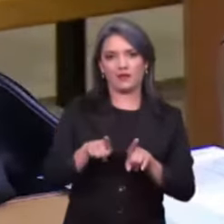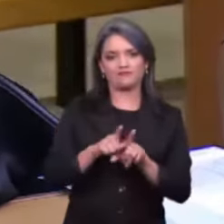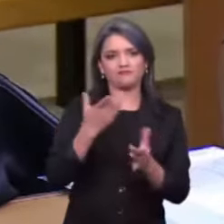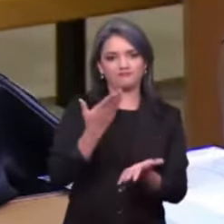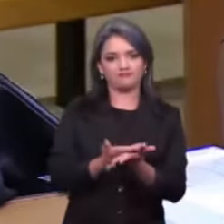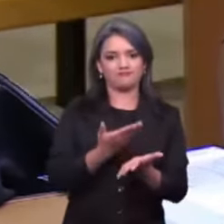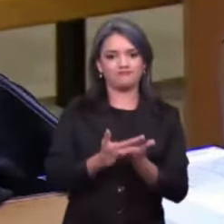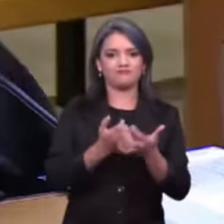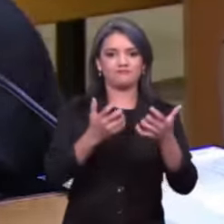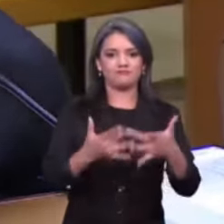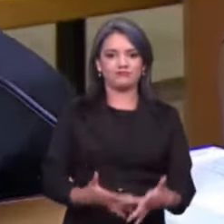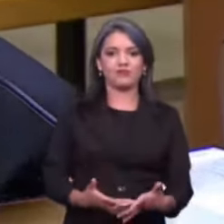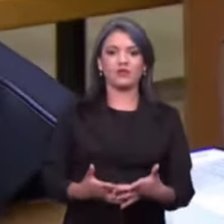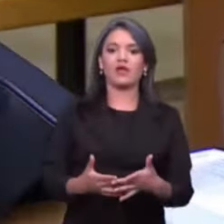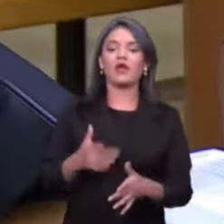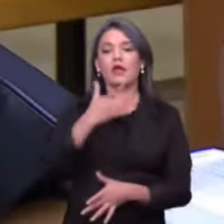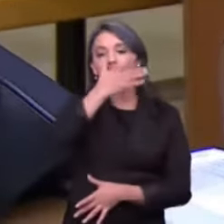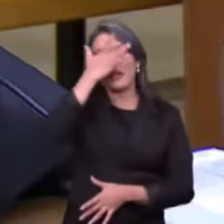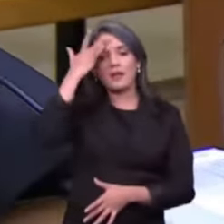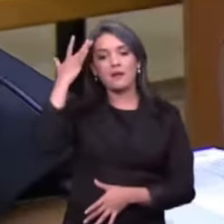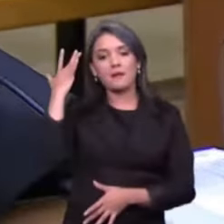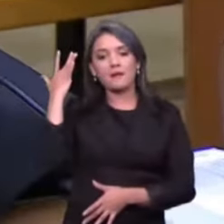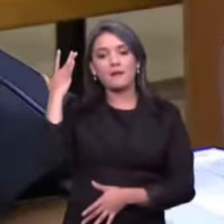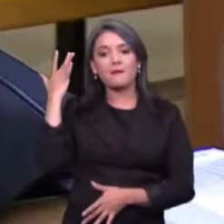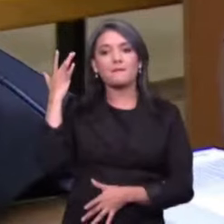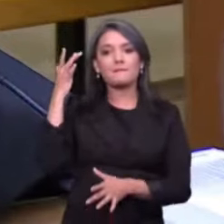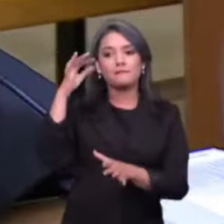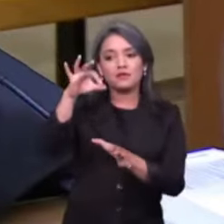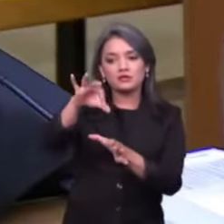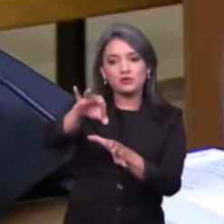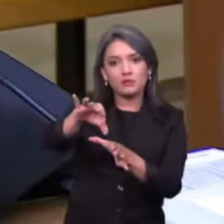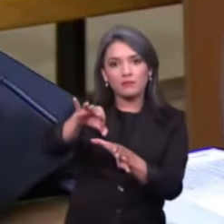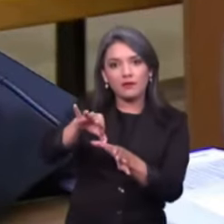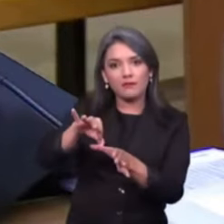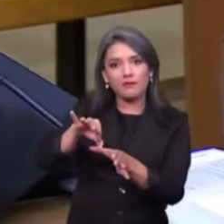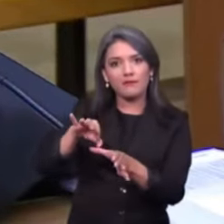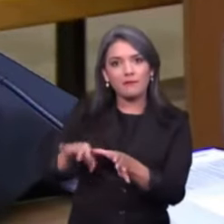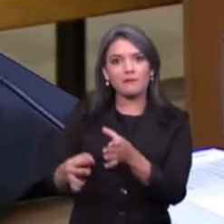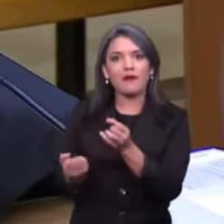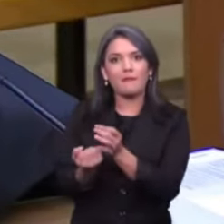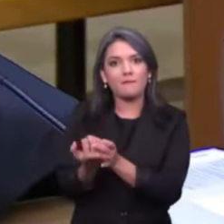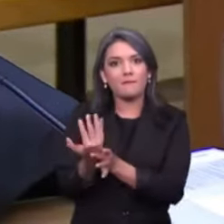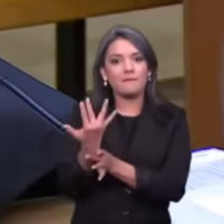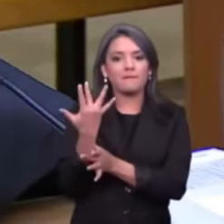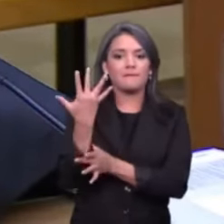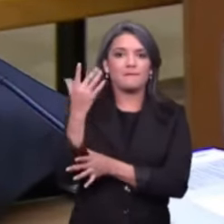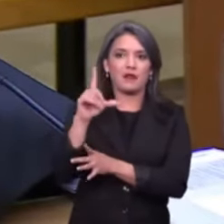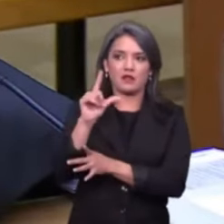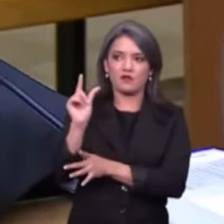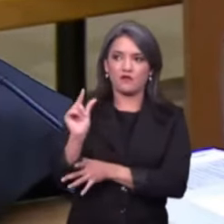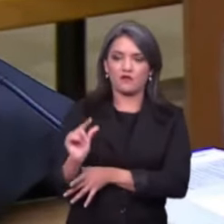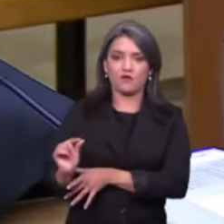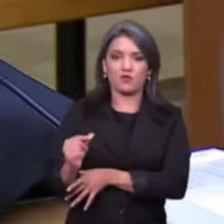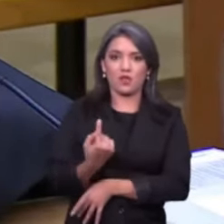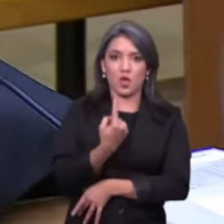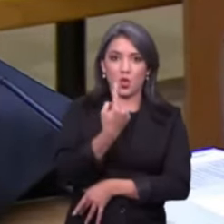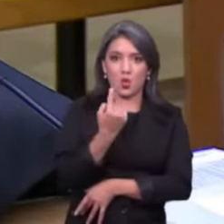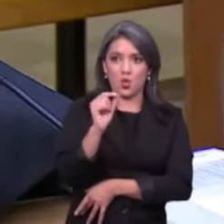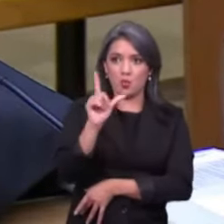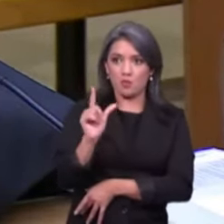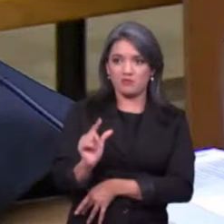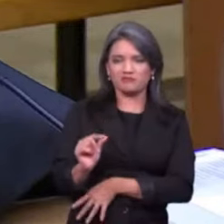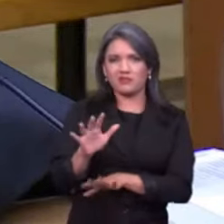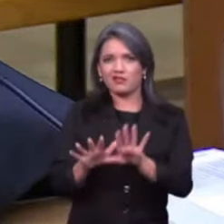é o cultivo e a posse da maconha na forma de plantas vivas. Pois uma única planta, dependendo